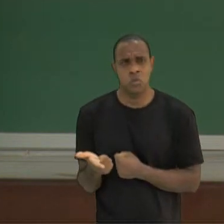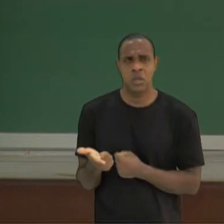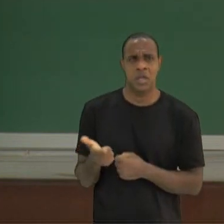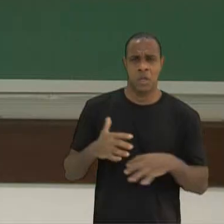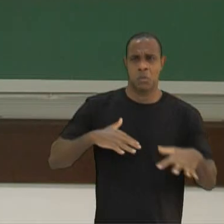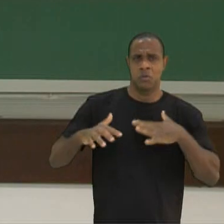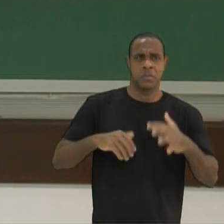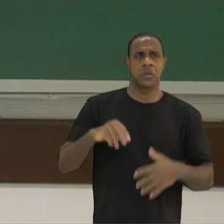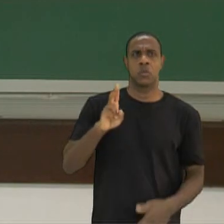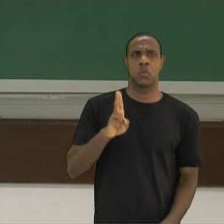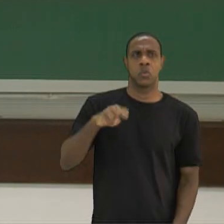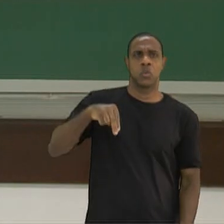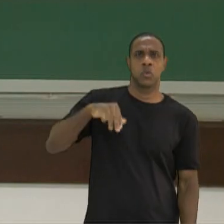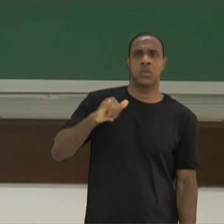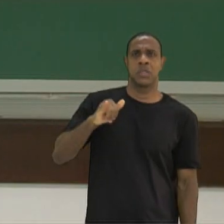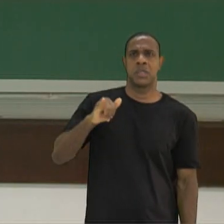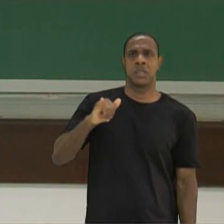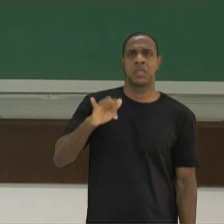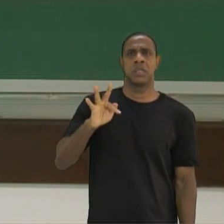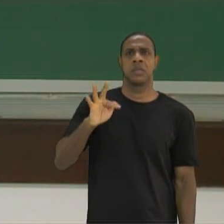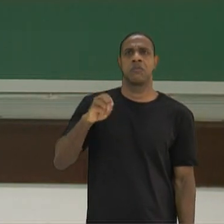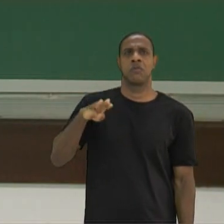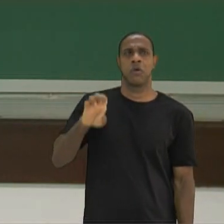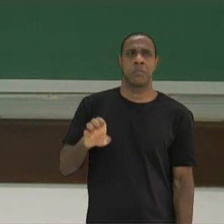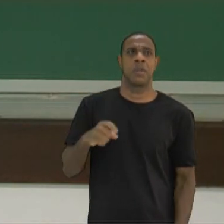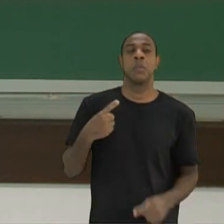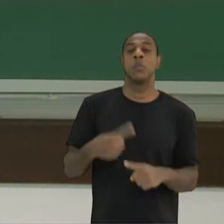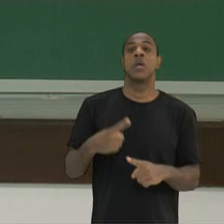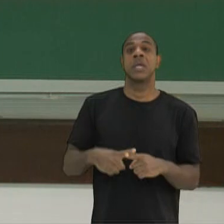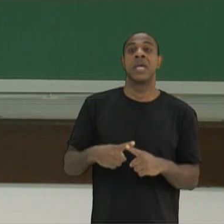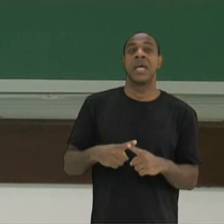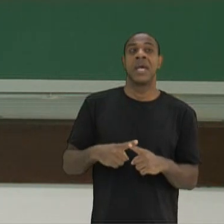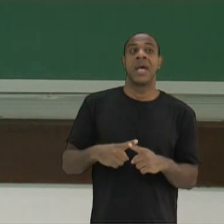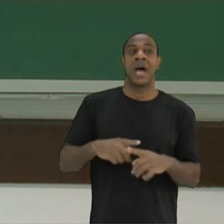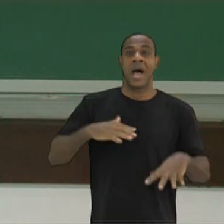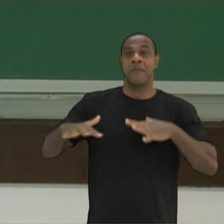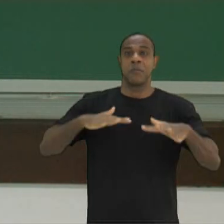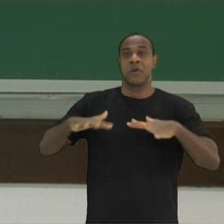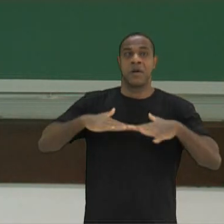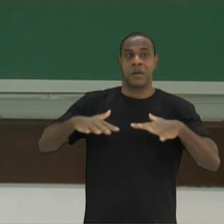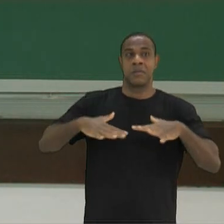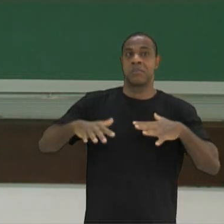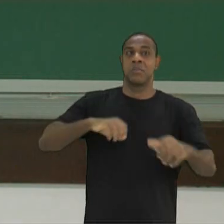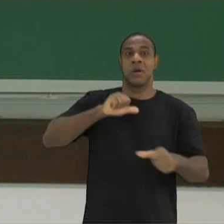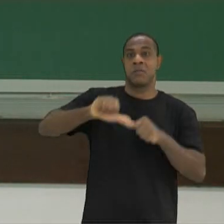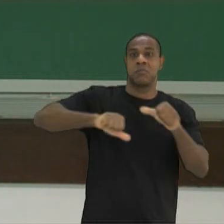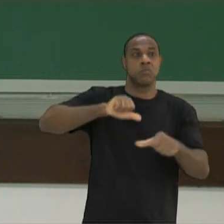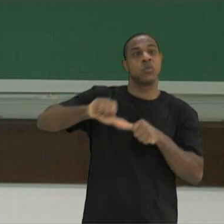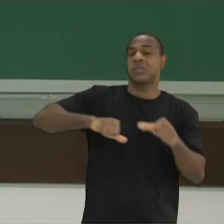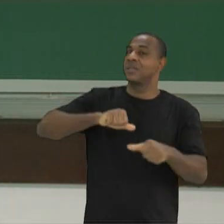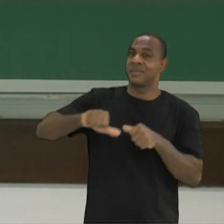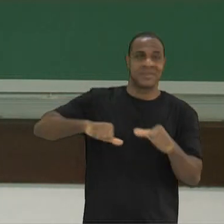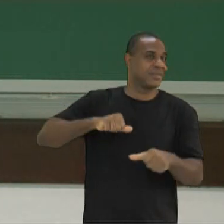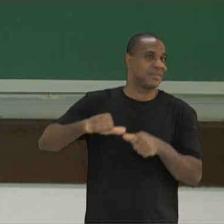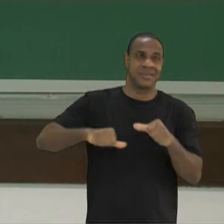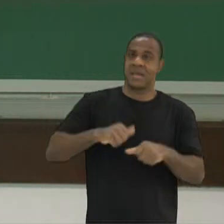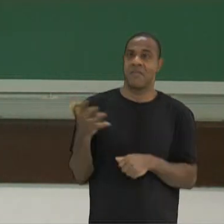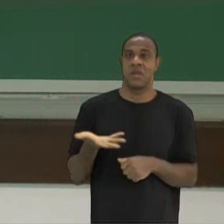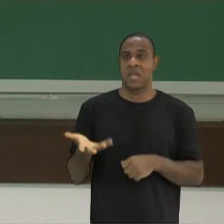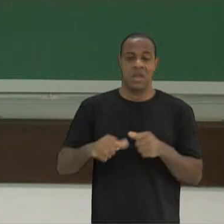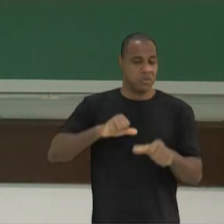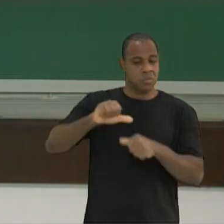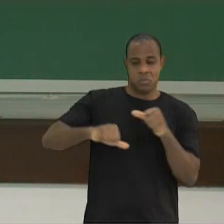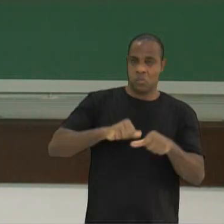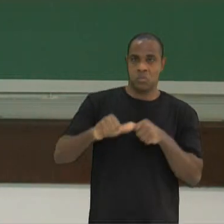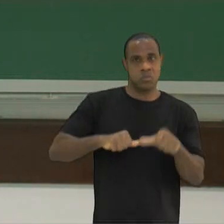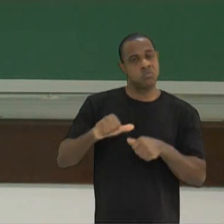uniformes, porque a velocidade está variando, tá? Então, a maioria dos movimentos tem aceleração. E aí, né, isso